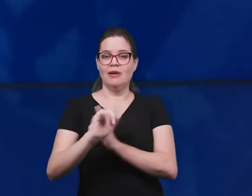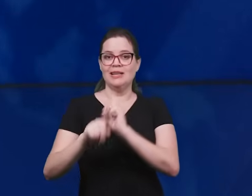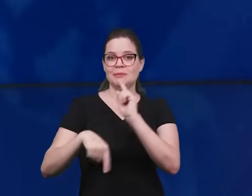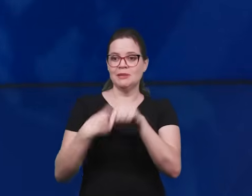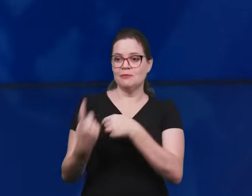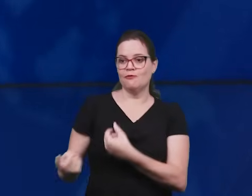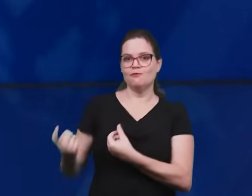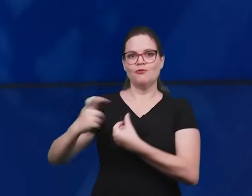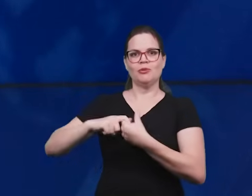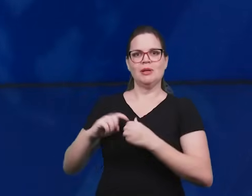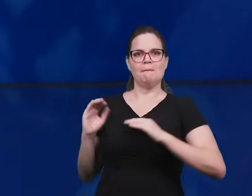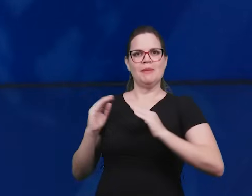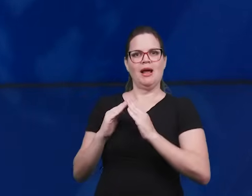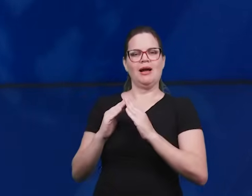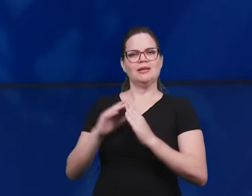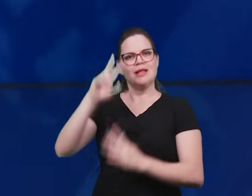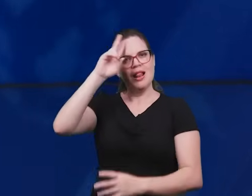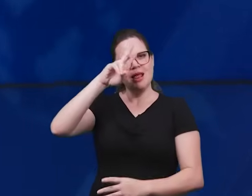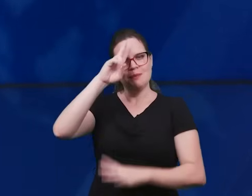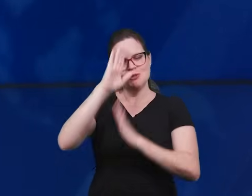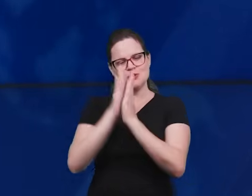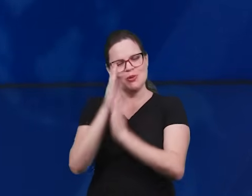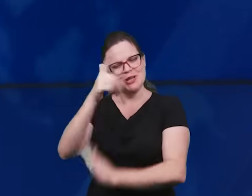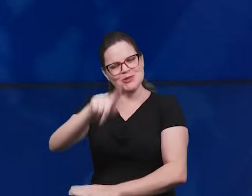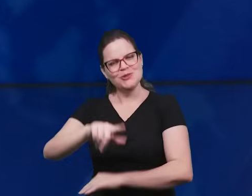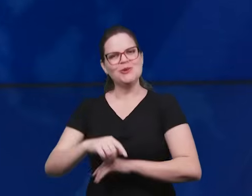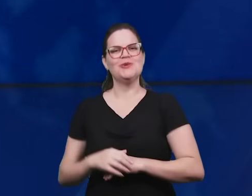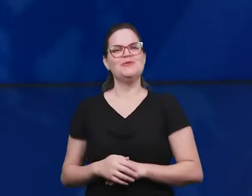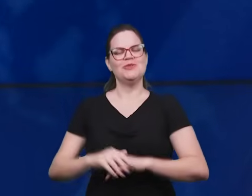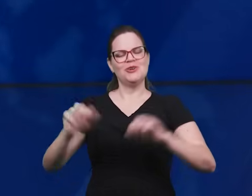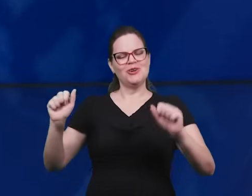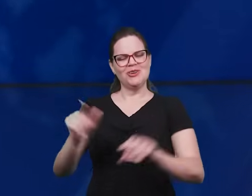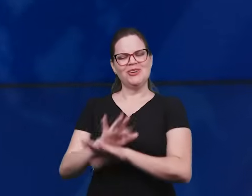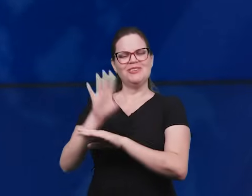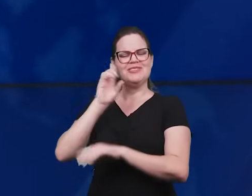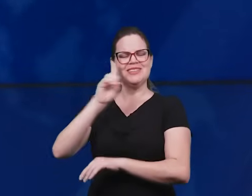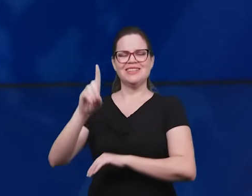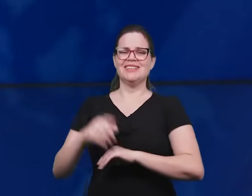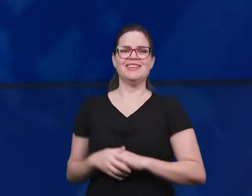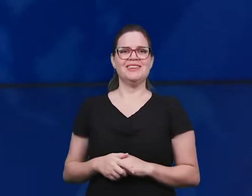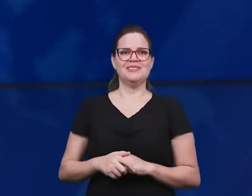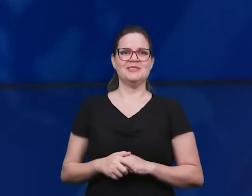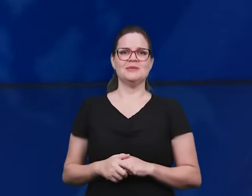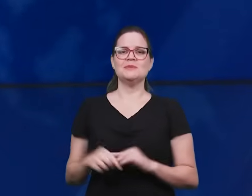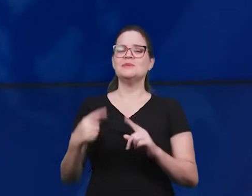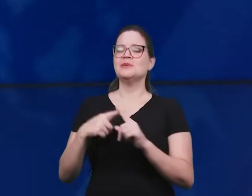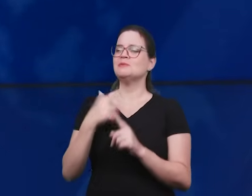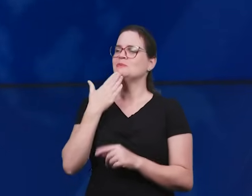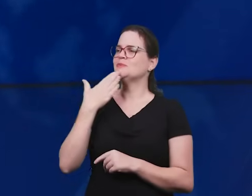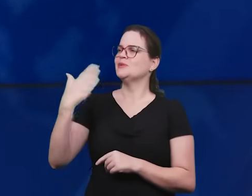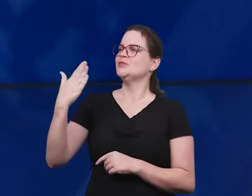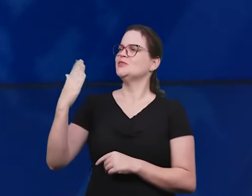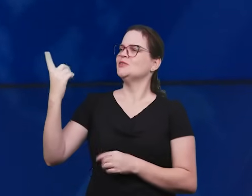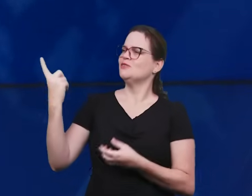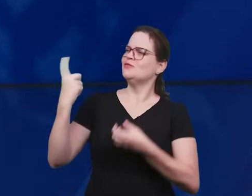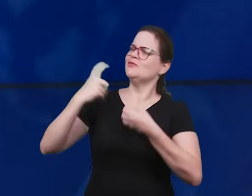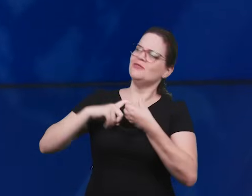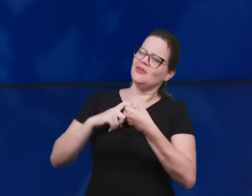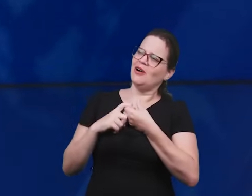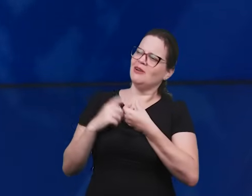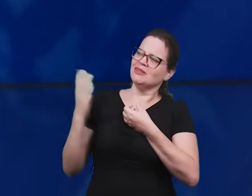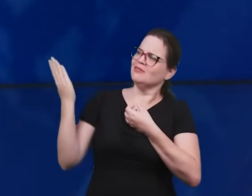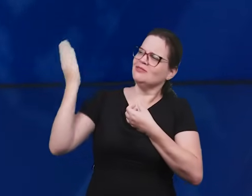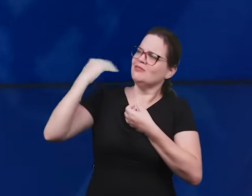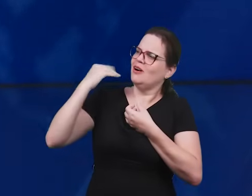volta para casa, não se esqueça de orar outra vez a Deus e para pedir a Ele que se volte para a